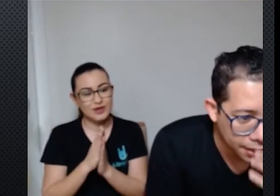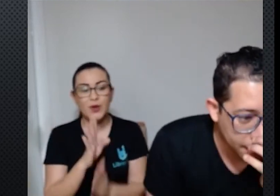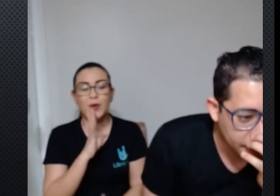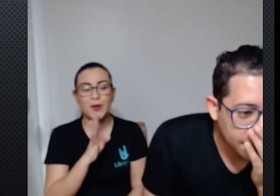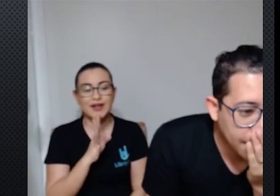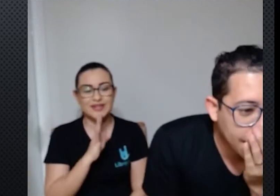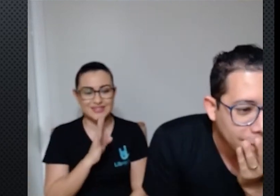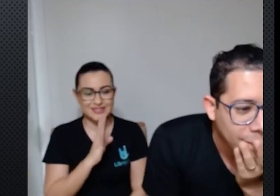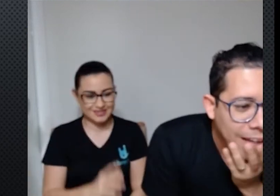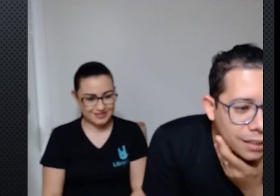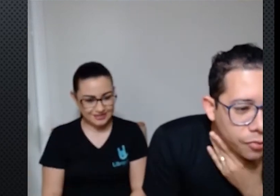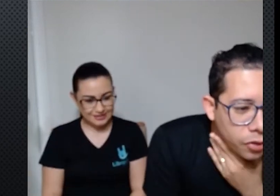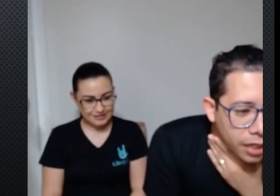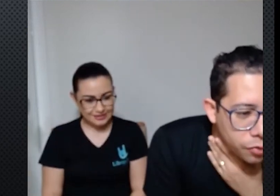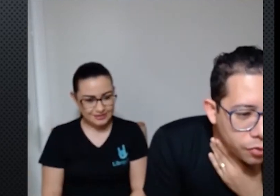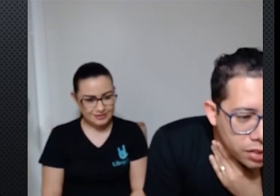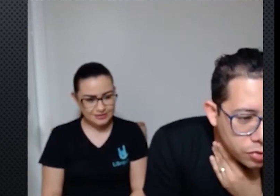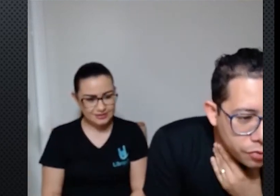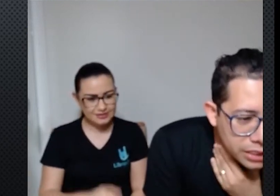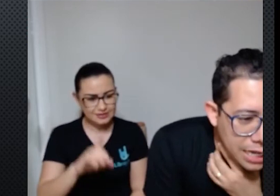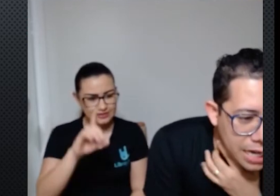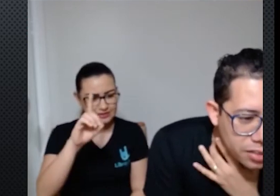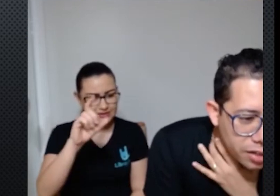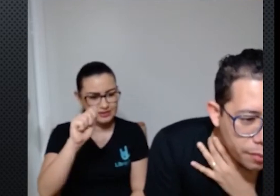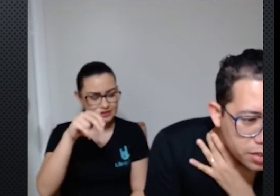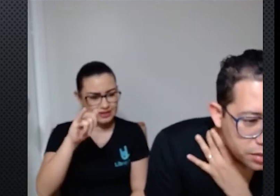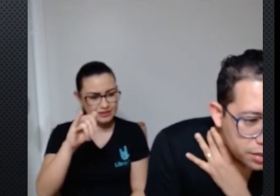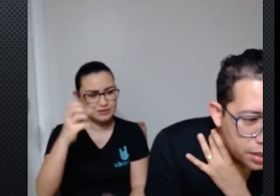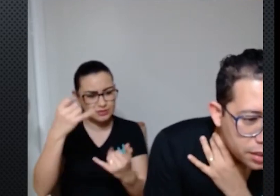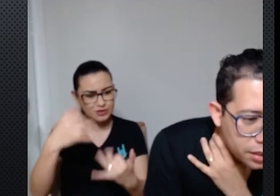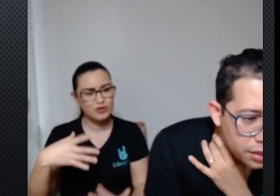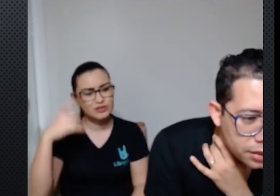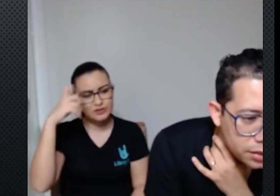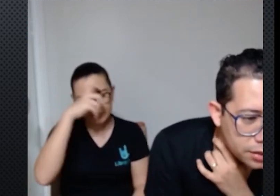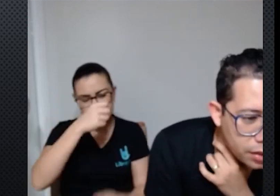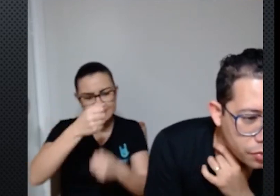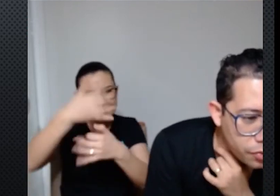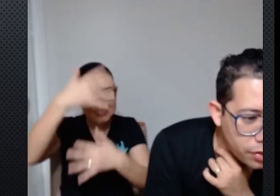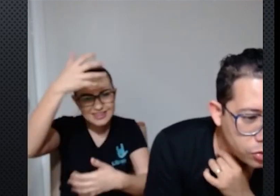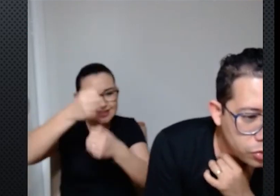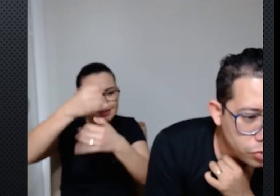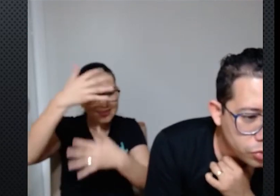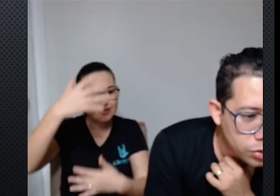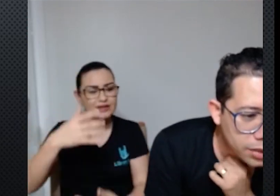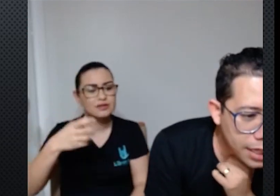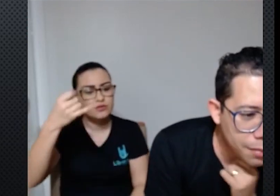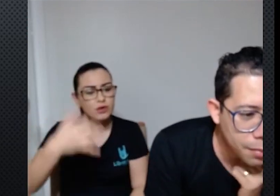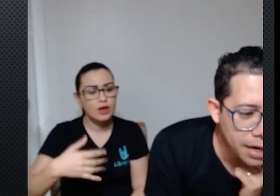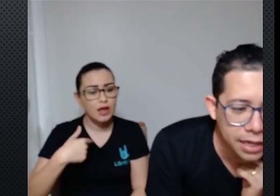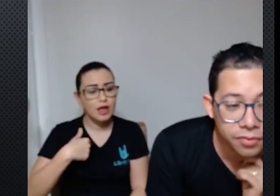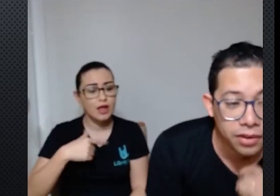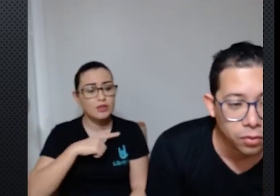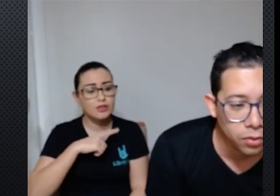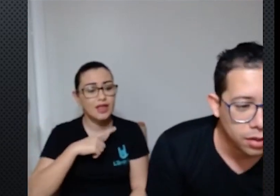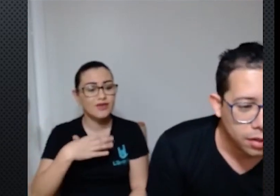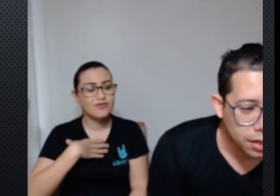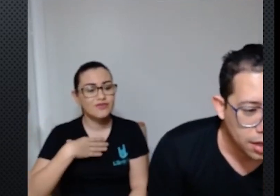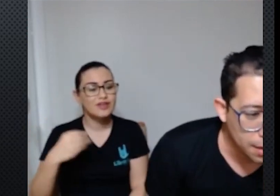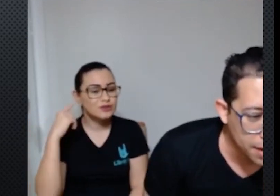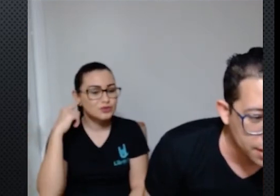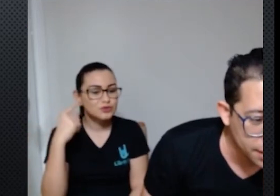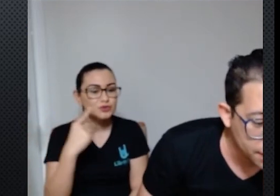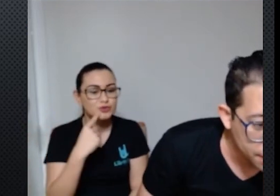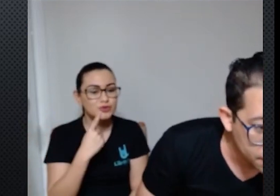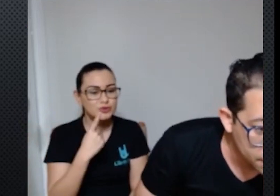conhecer aí, né? A Dani falou que é difícil, verdade, realmente assim, tem um filho surdo, Kerema. A Marli falou,